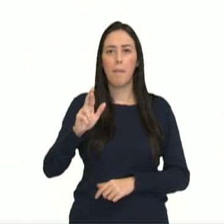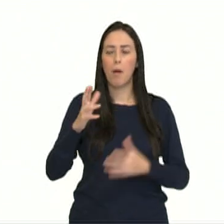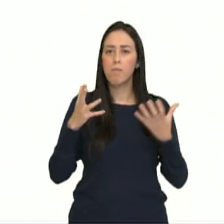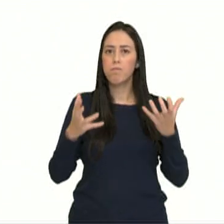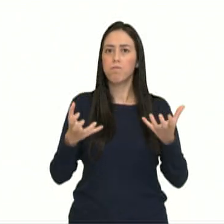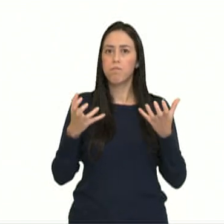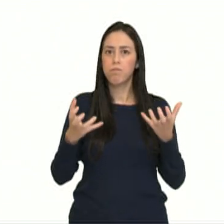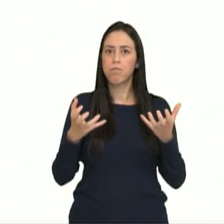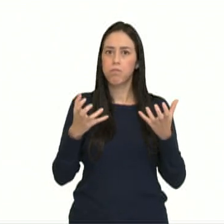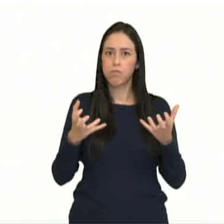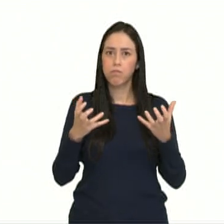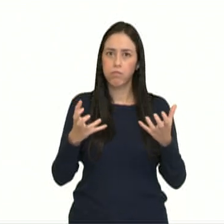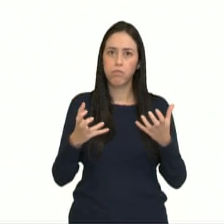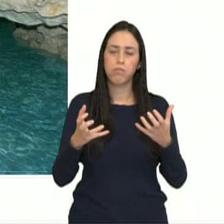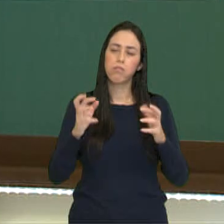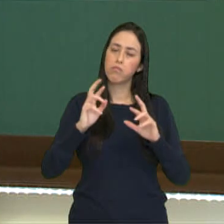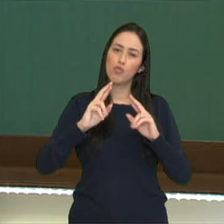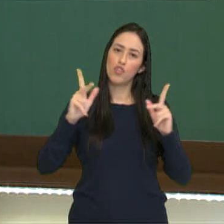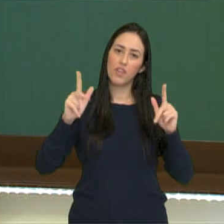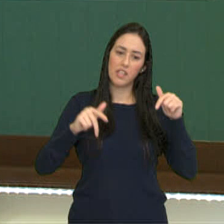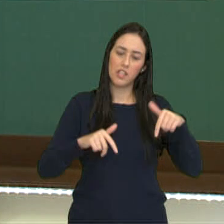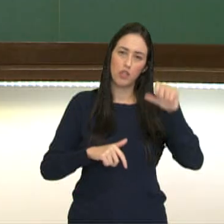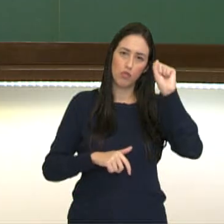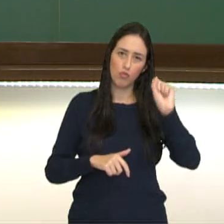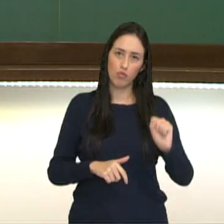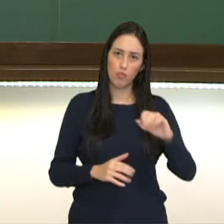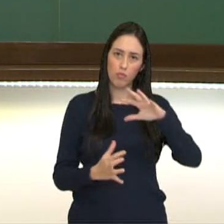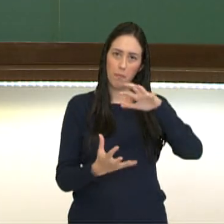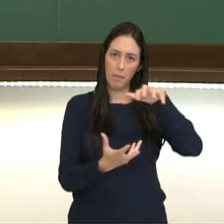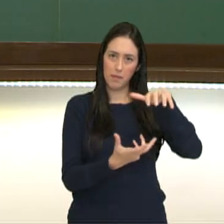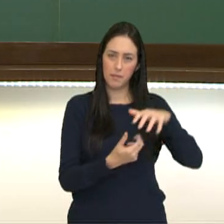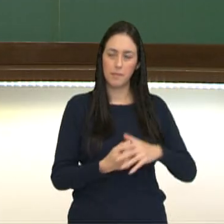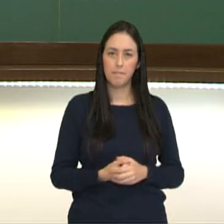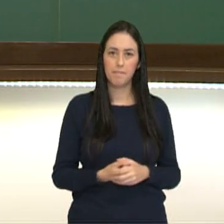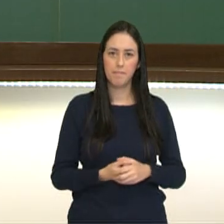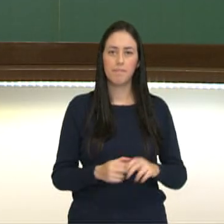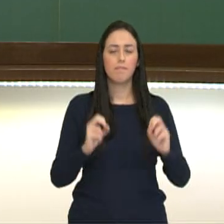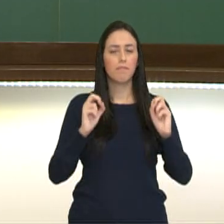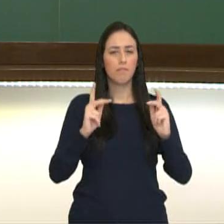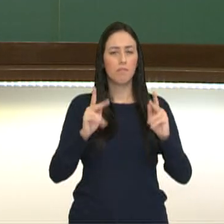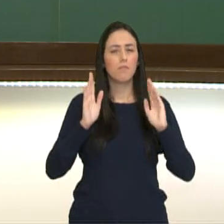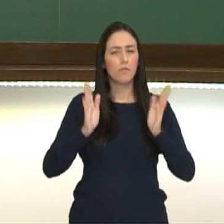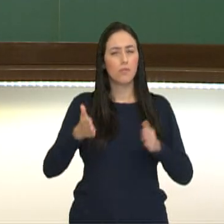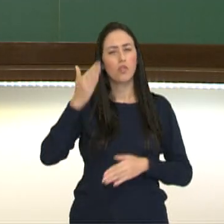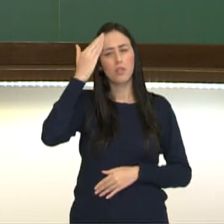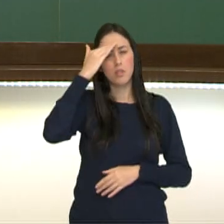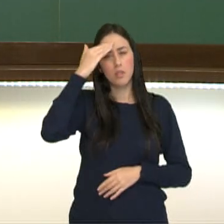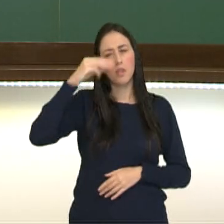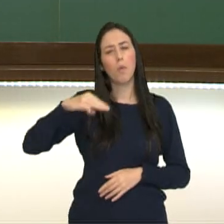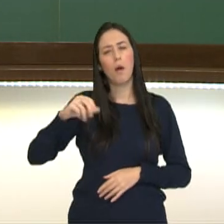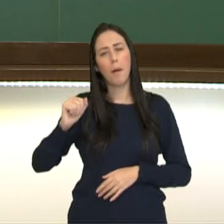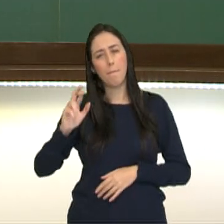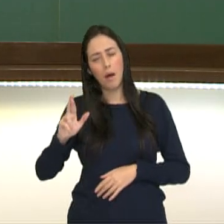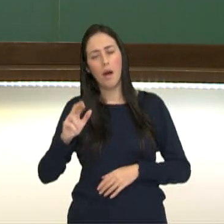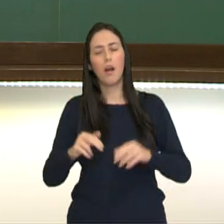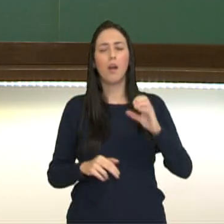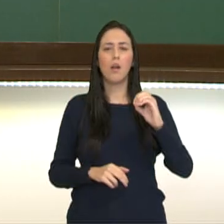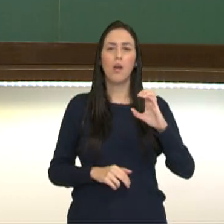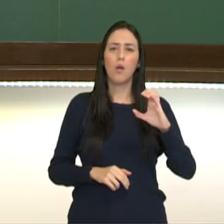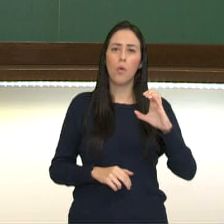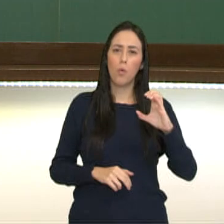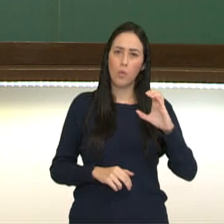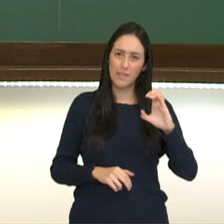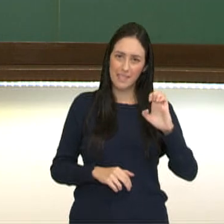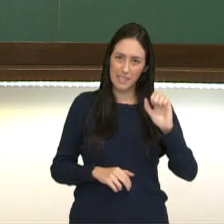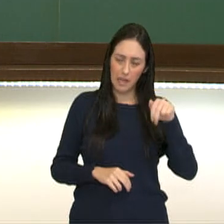do que acontece no hemisfério sul do nosso planeta. E agora que a gente já tem uma noção dos mares, dos oceanos e da disponibilidade de